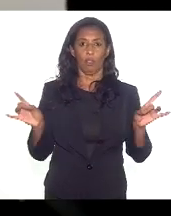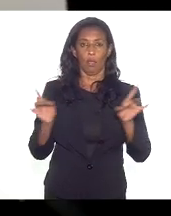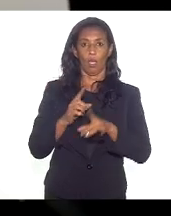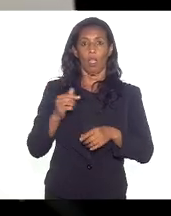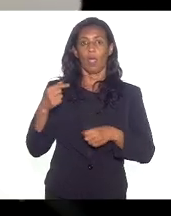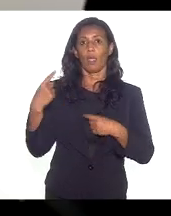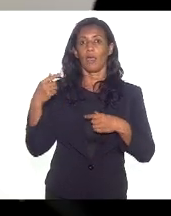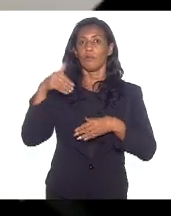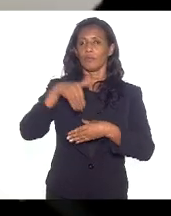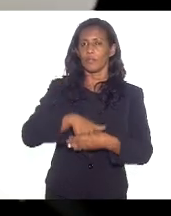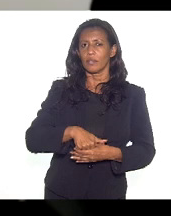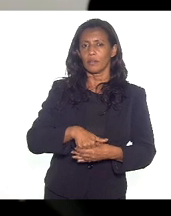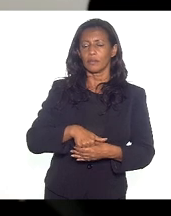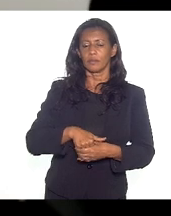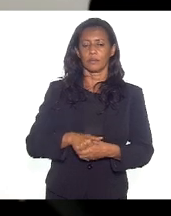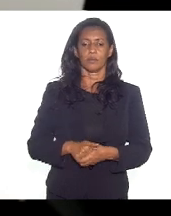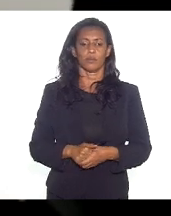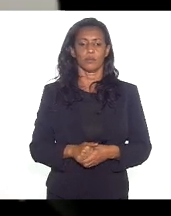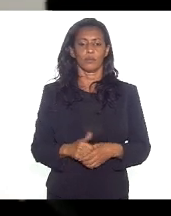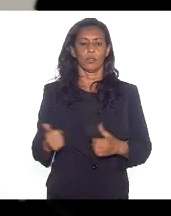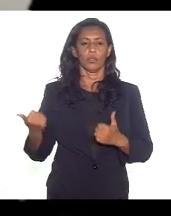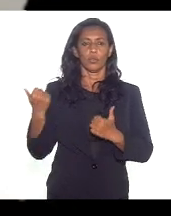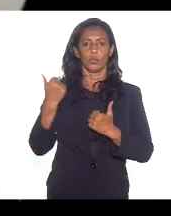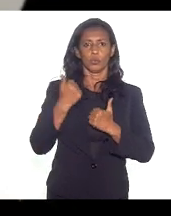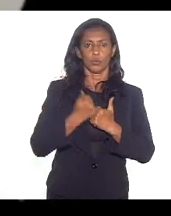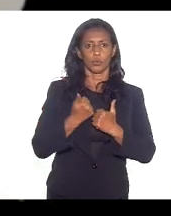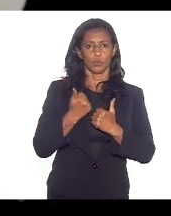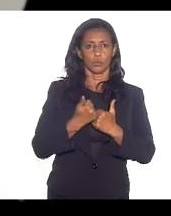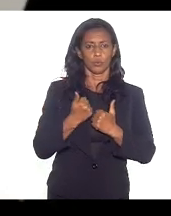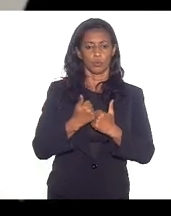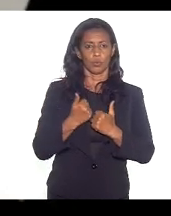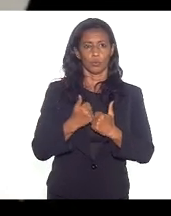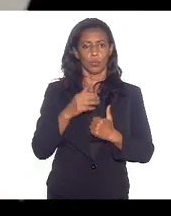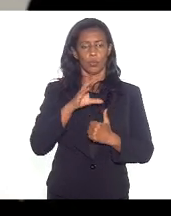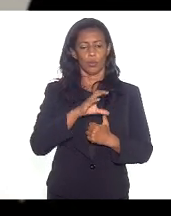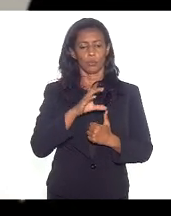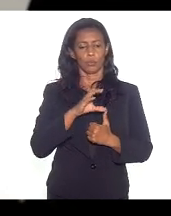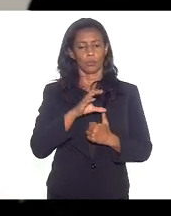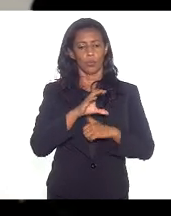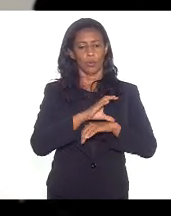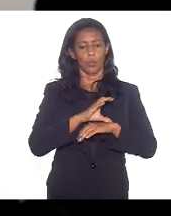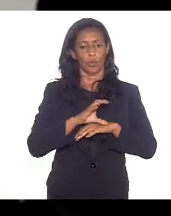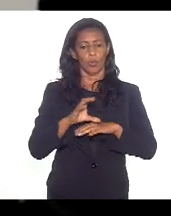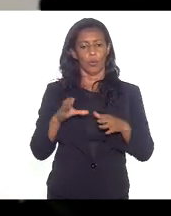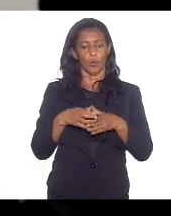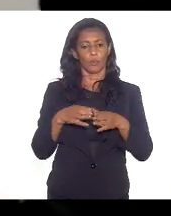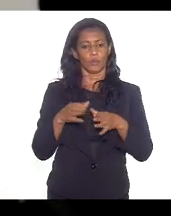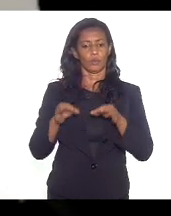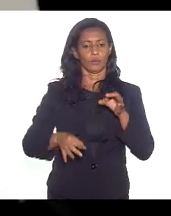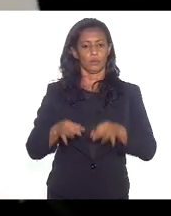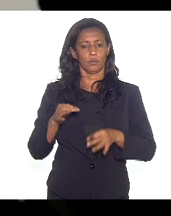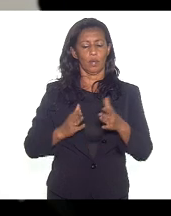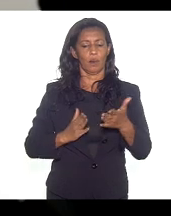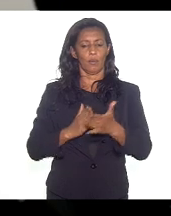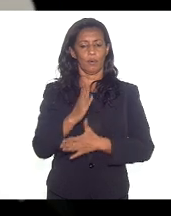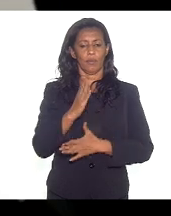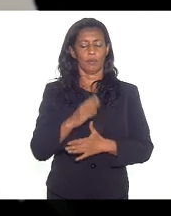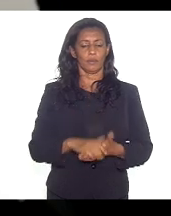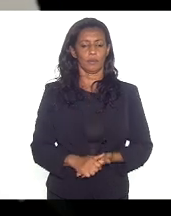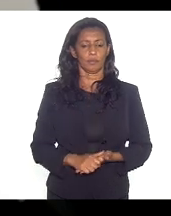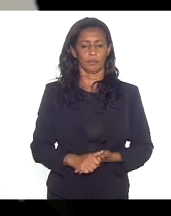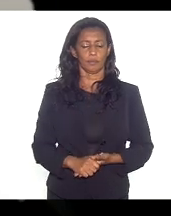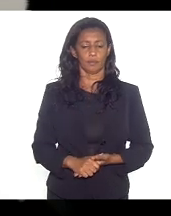em votação, o substitutivo da Comissão de Constituição e Justiça com forma final de redação. Se os que aprovam permaneçam como estão aprovados,